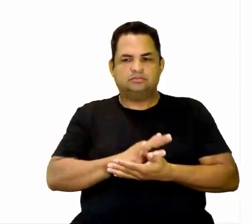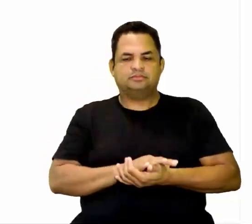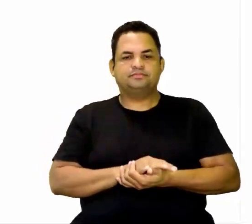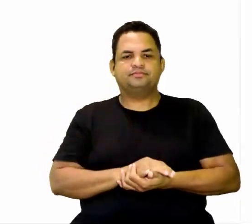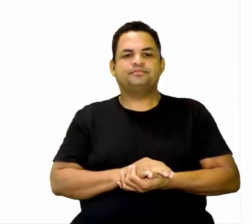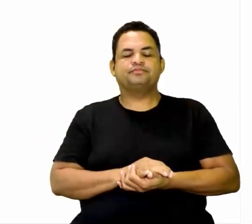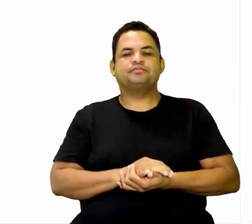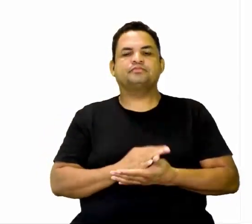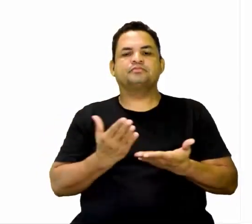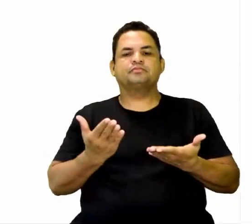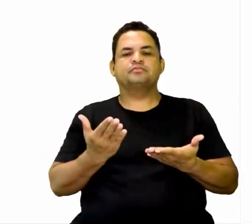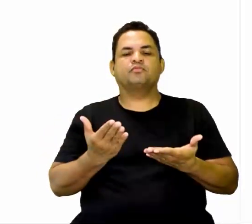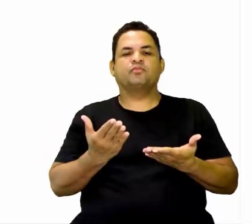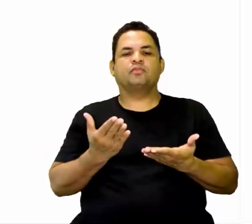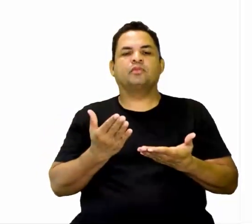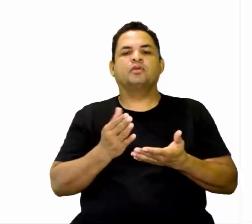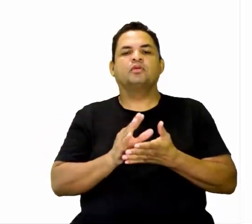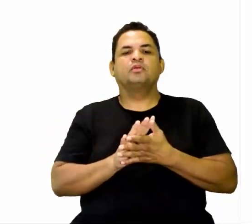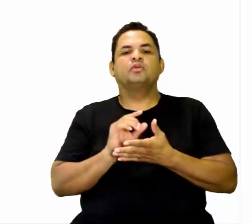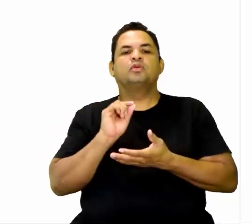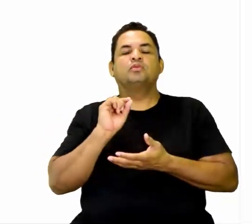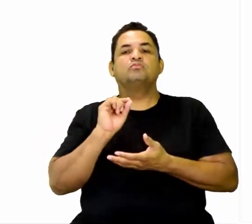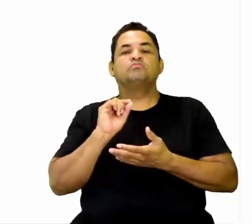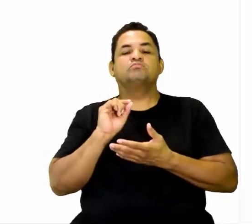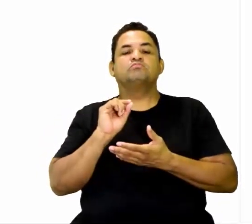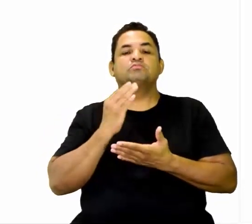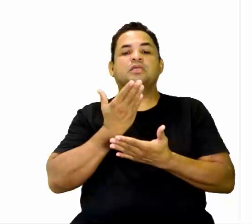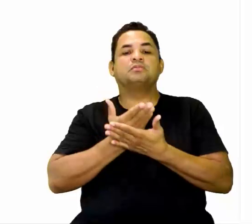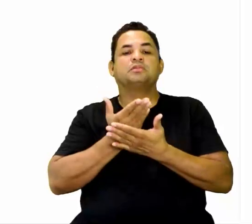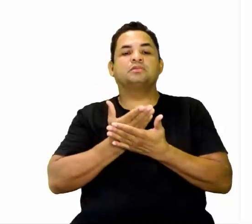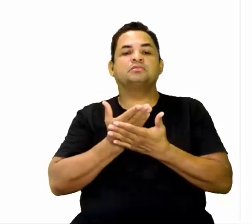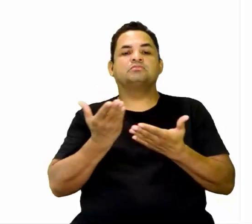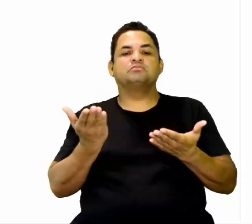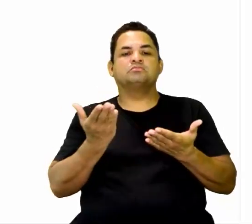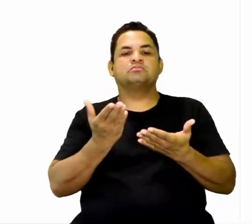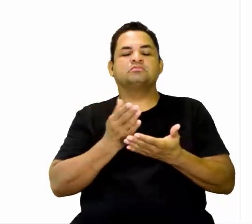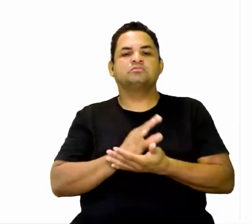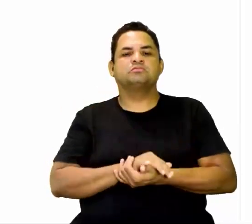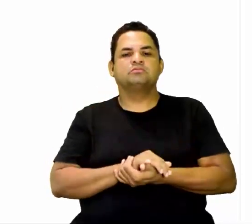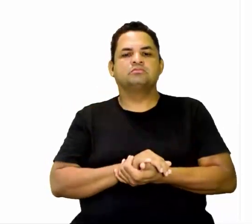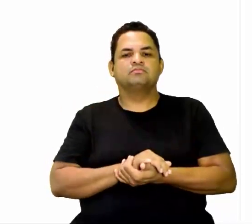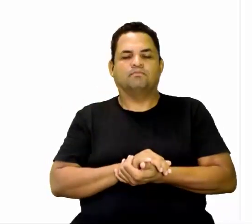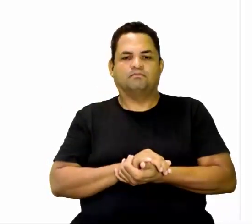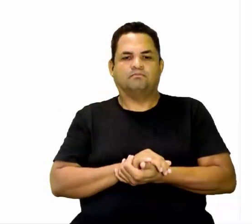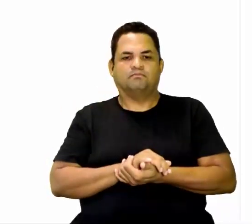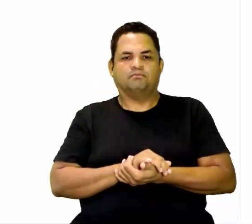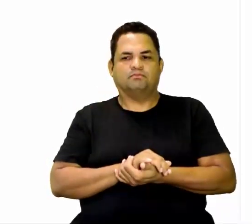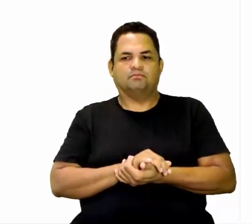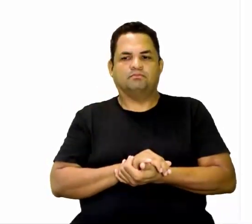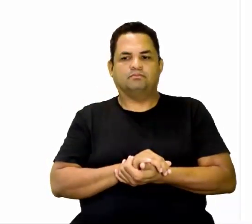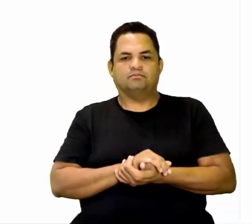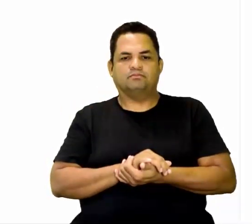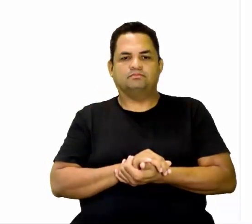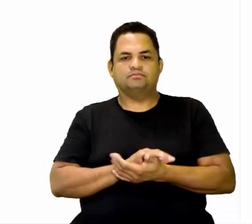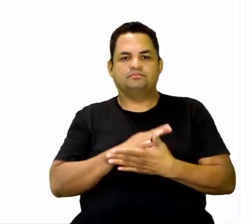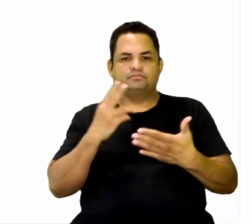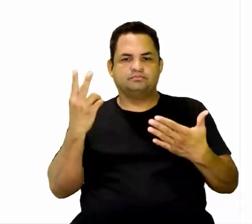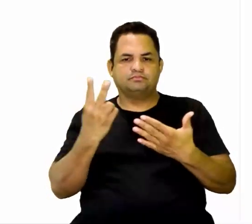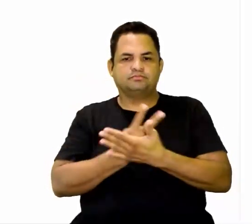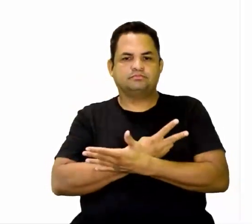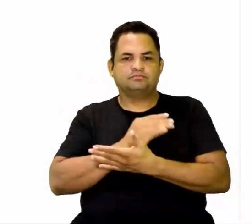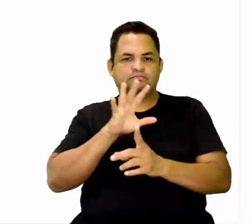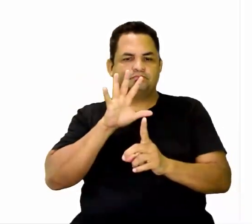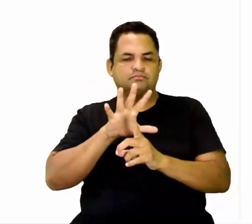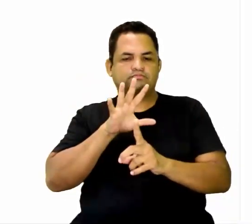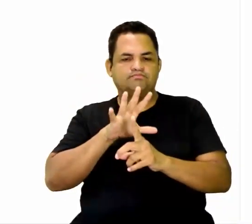isso, vamos também conhecer os fatores que